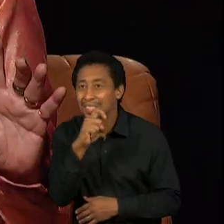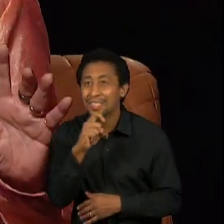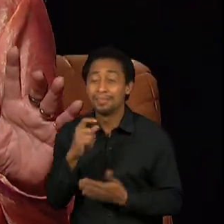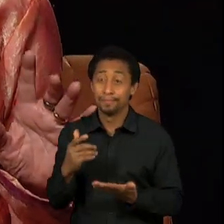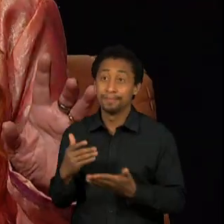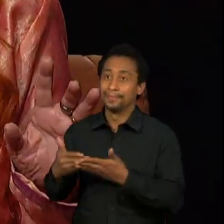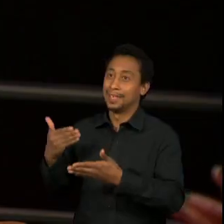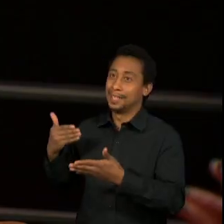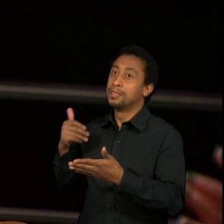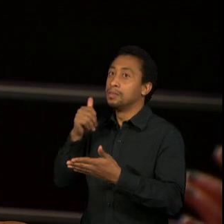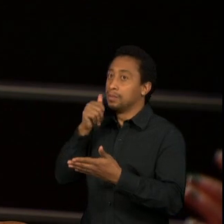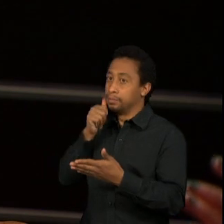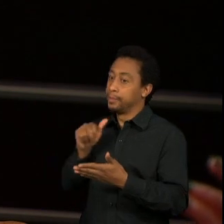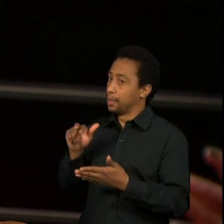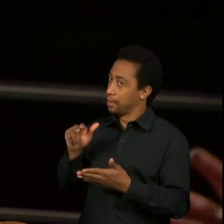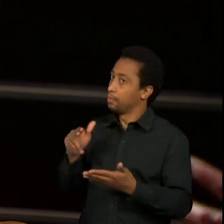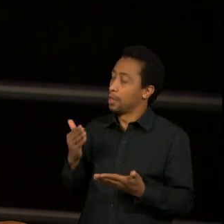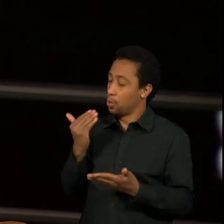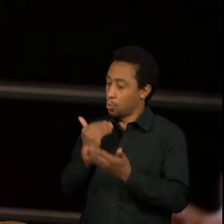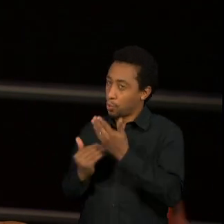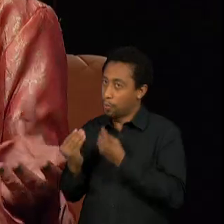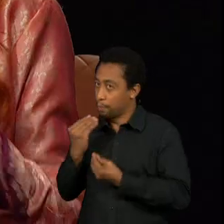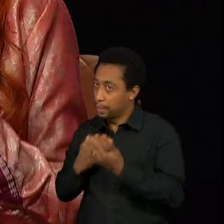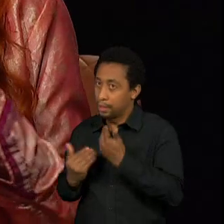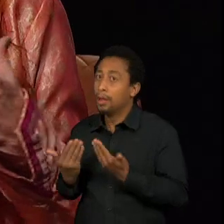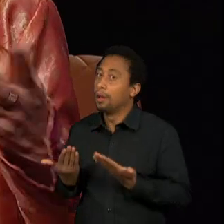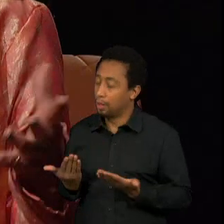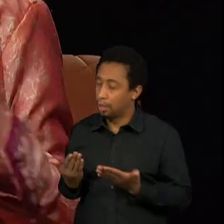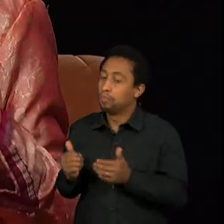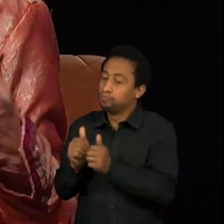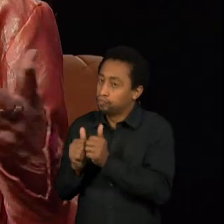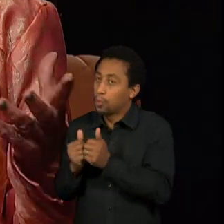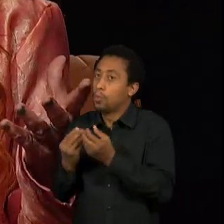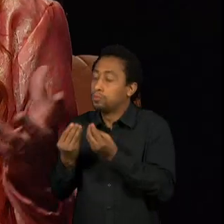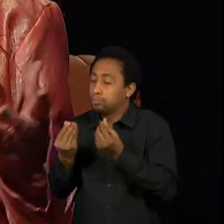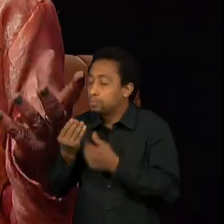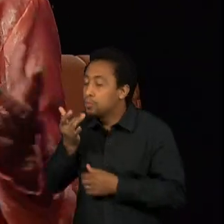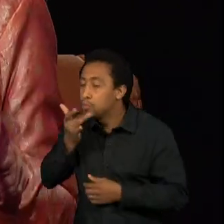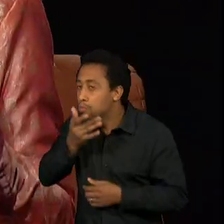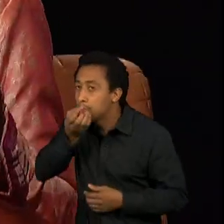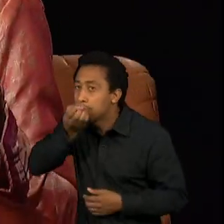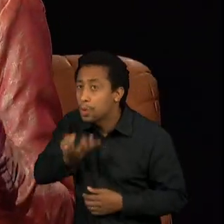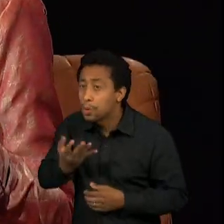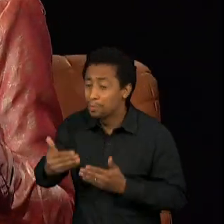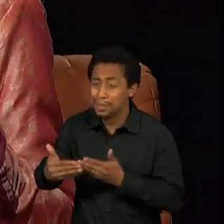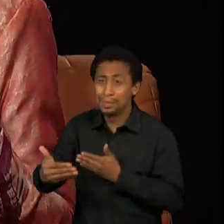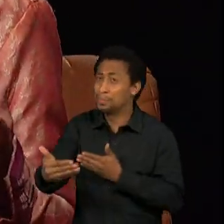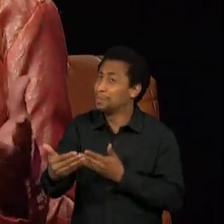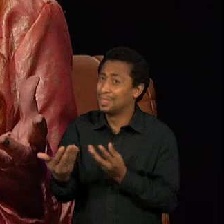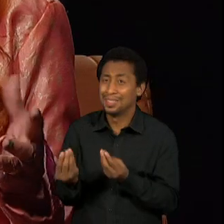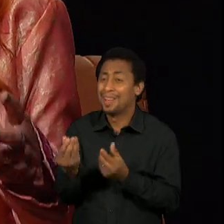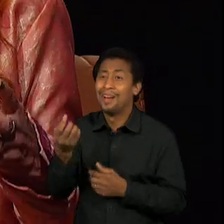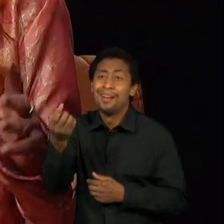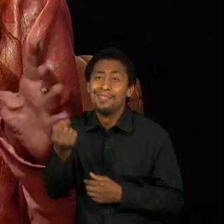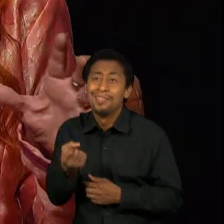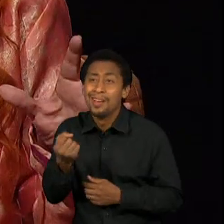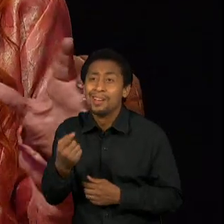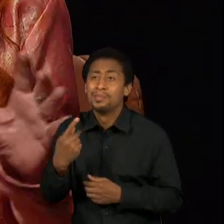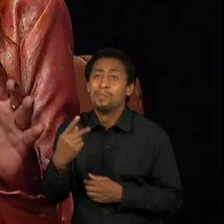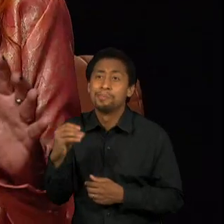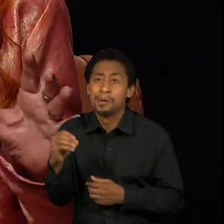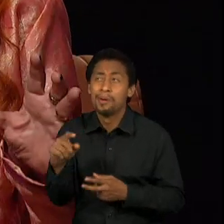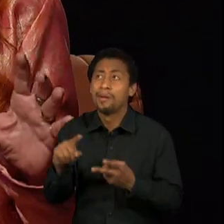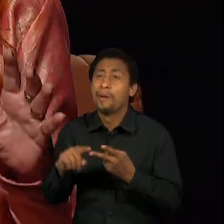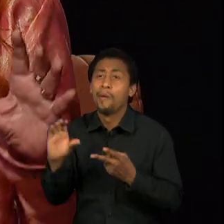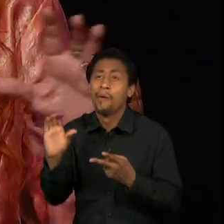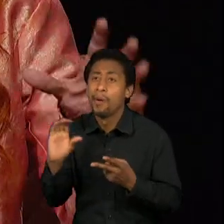arroz integral, tudo muito fresco. Já no meu caso, foi leite em pó, Coca-Cola, né? Eram as